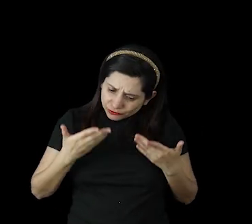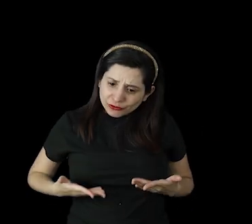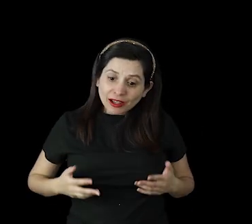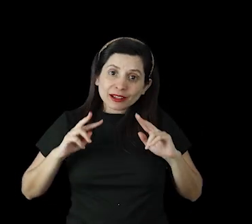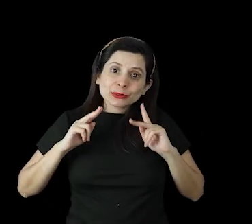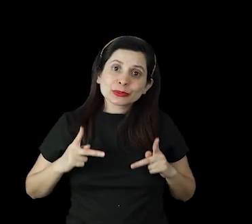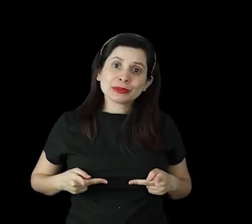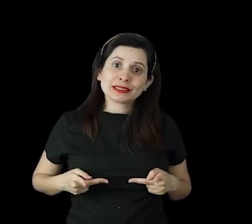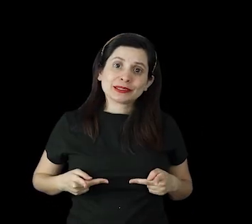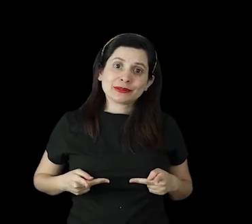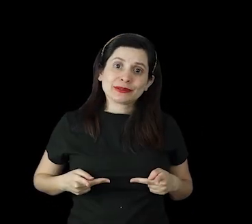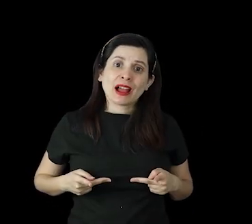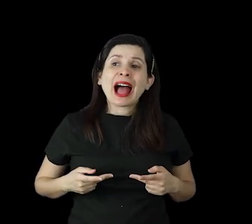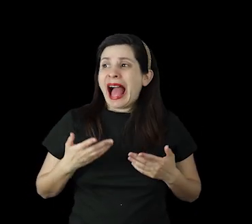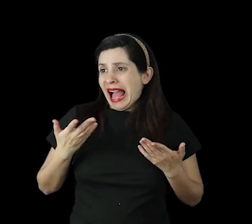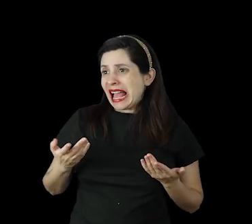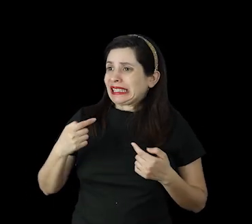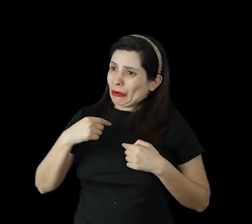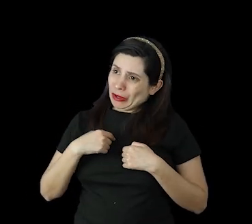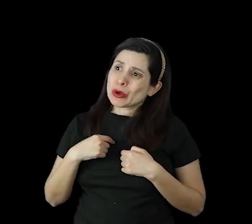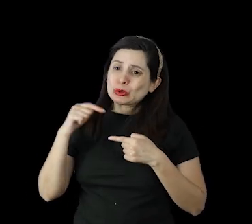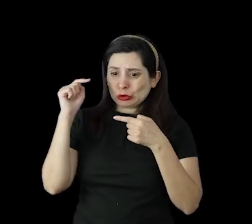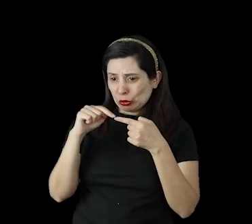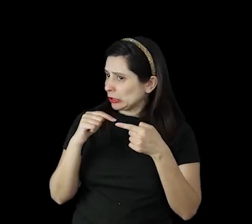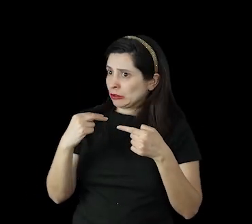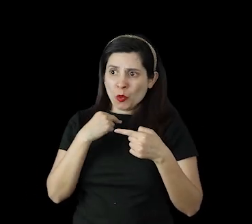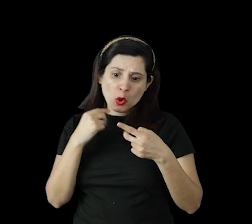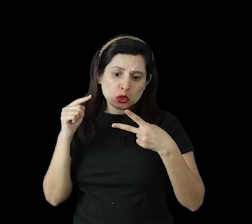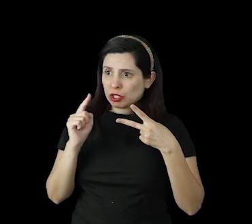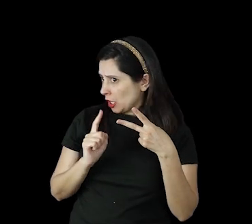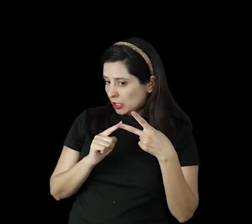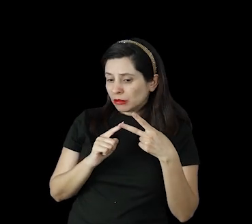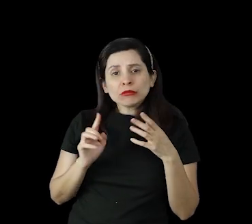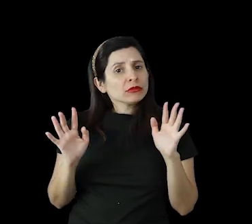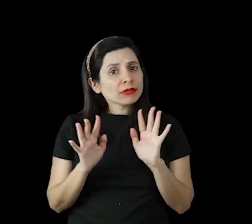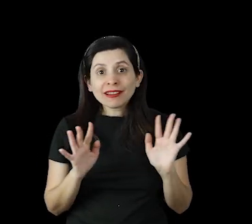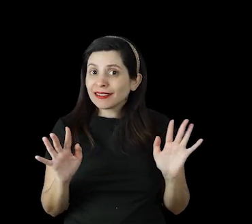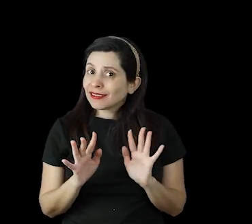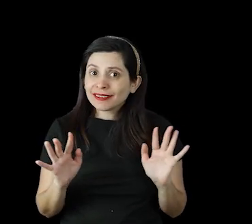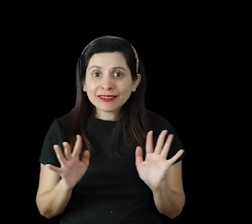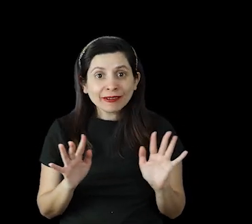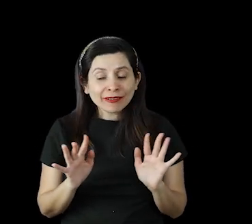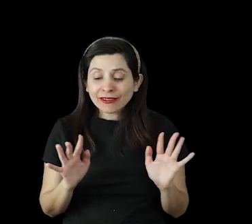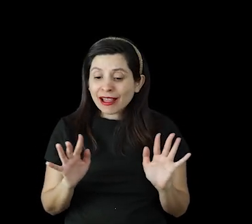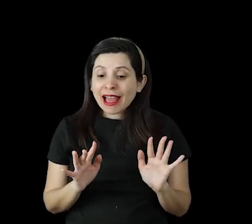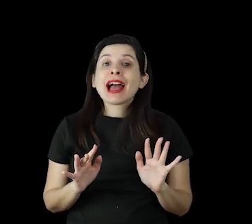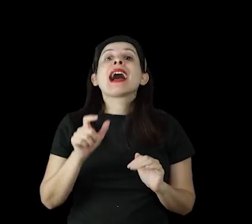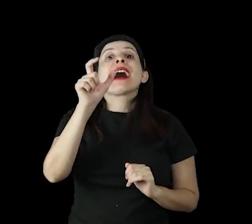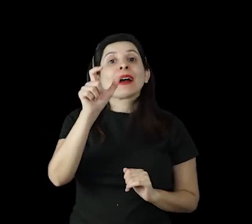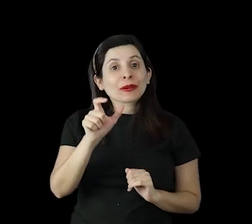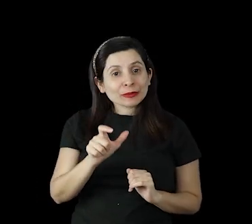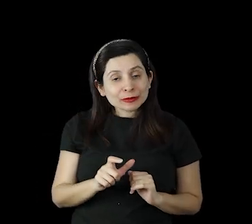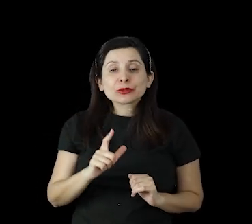Né, não é algo que: "Ah, então eu sou isso e não posso ser aquilo". Não, né, a pessoa, tem a